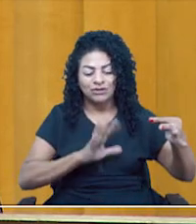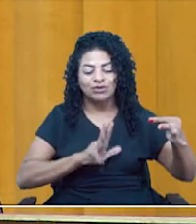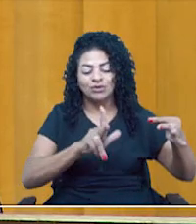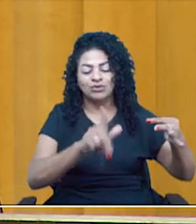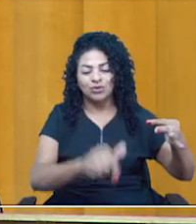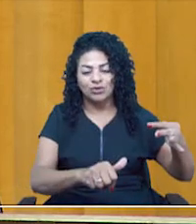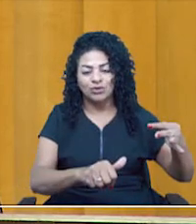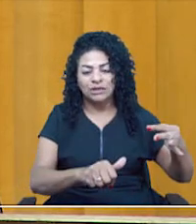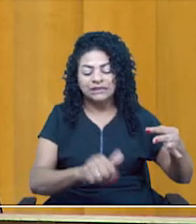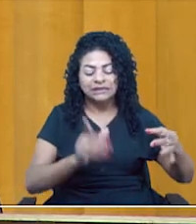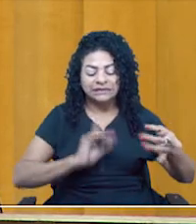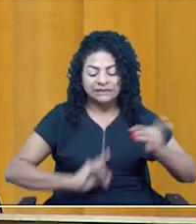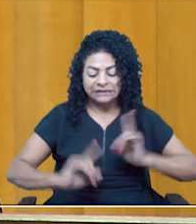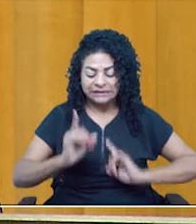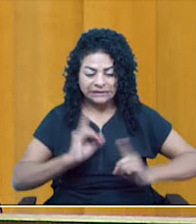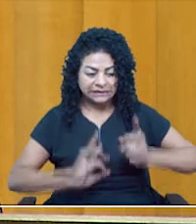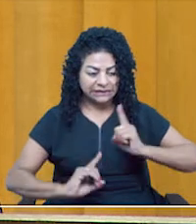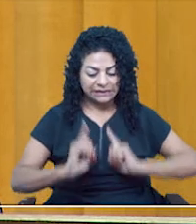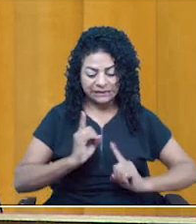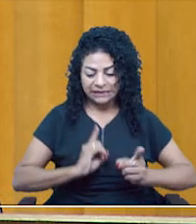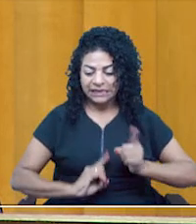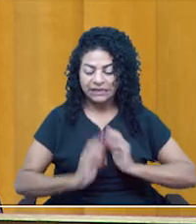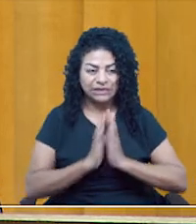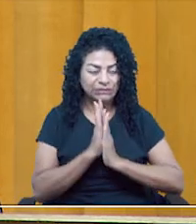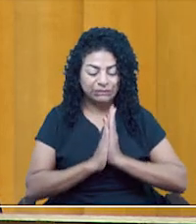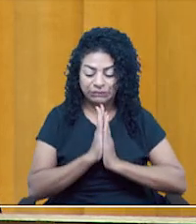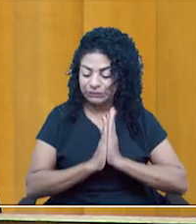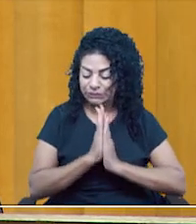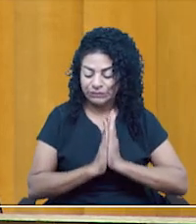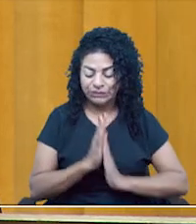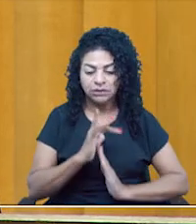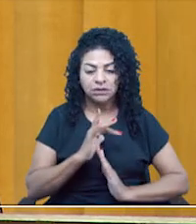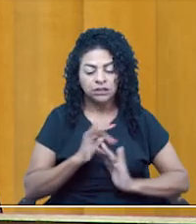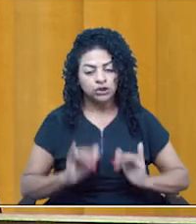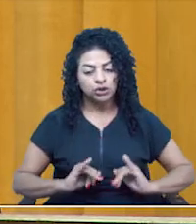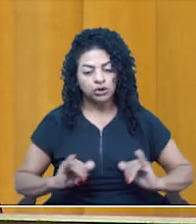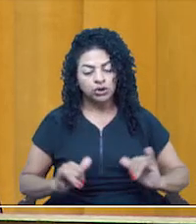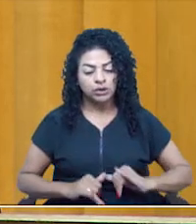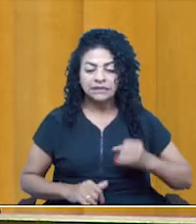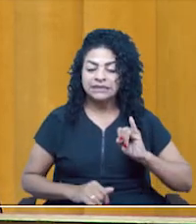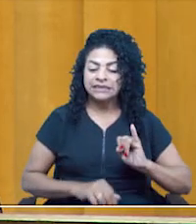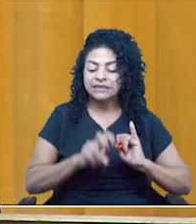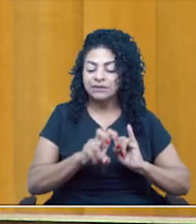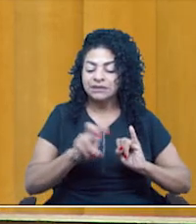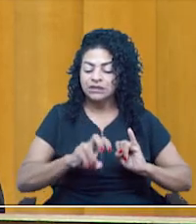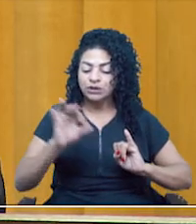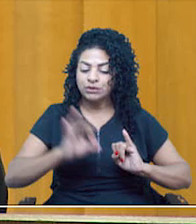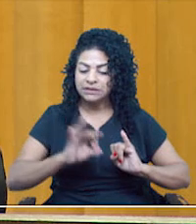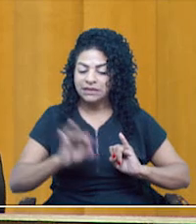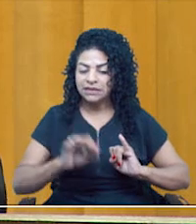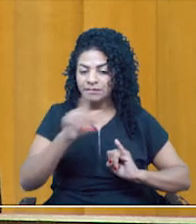55,4%. Foi respondido por 70% dos magistrados. Então, se 55% de 70% dizem isso, é porque alguma coisa